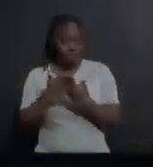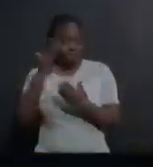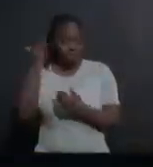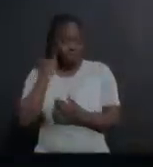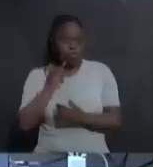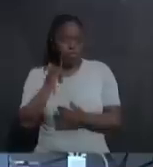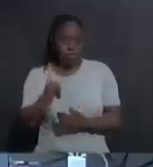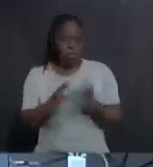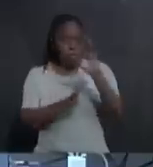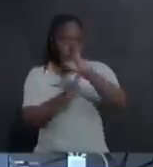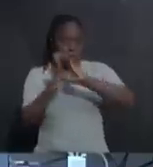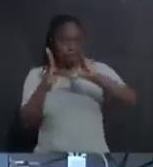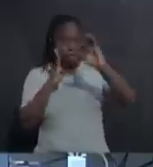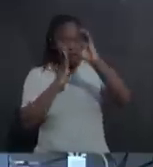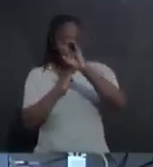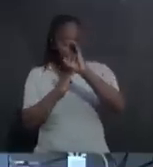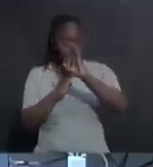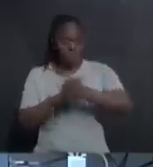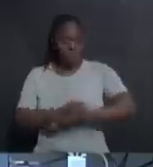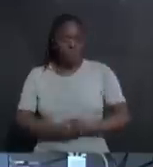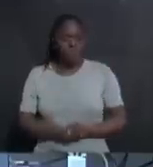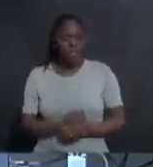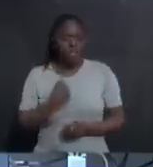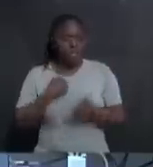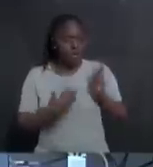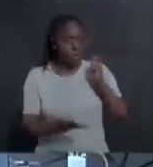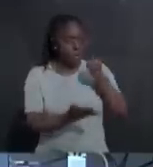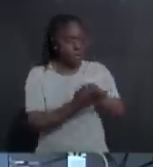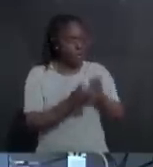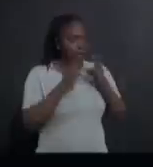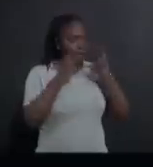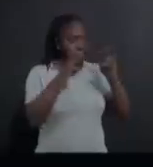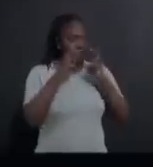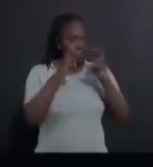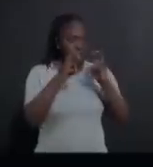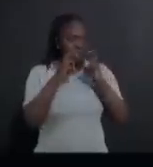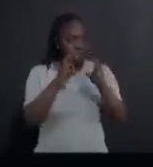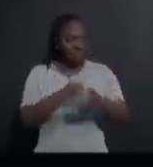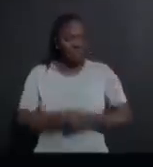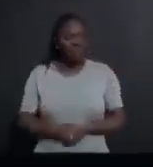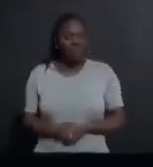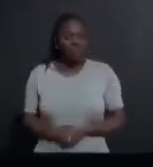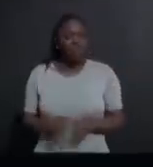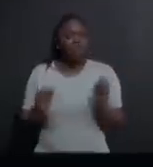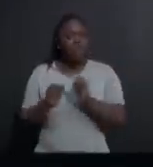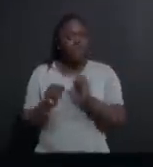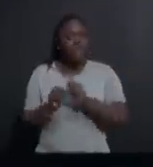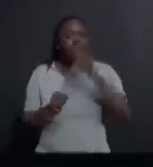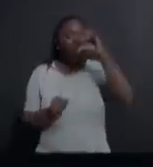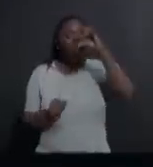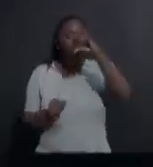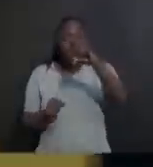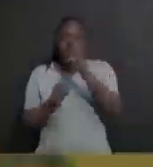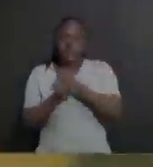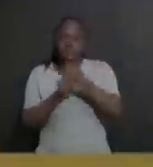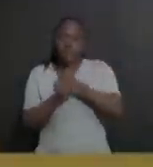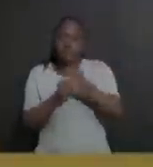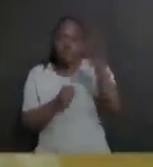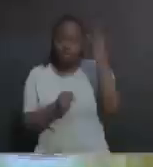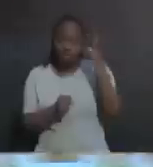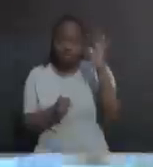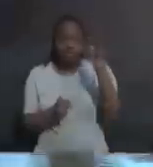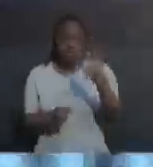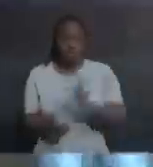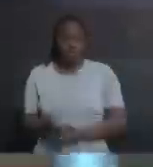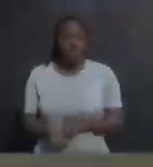aí? Olha os carismáticos, tudo aqui, ó. Eu paguei eles para gritar. Eu fiz 9 anos de teologia. Você quer ver? Eu